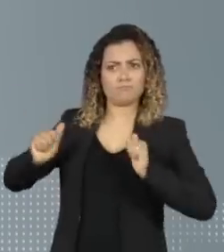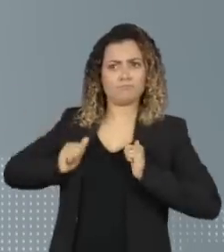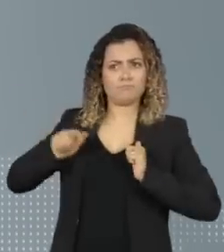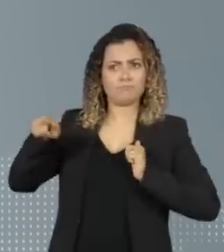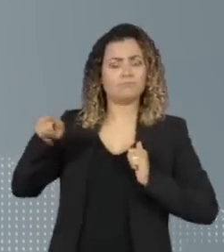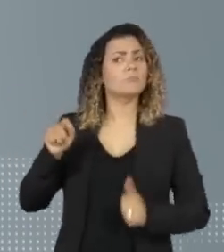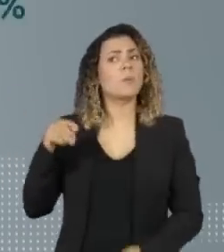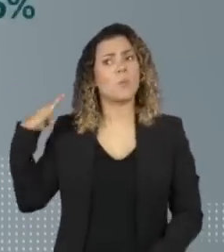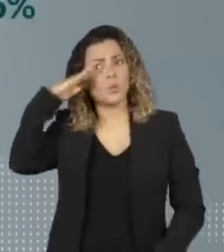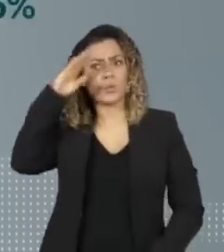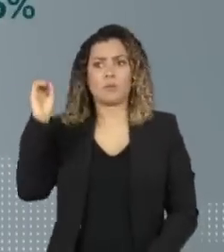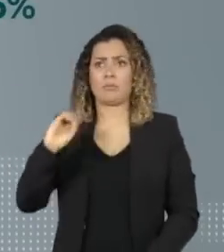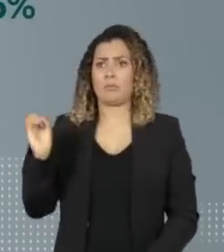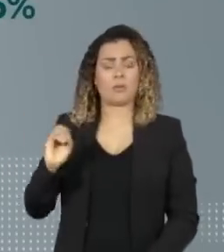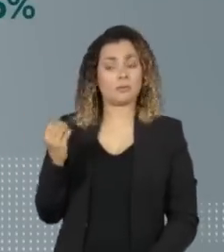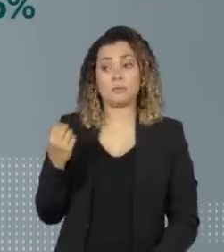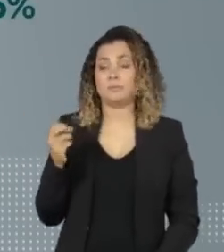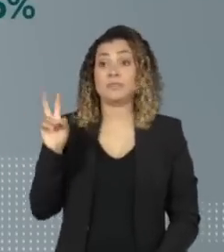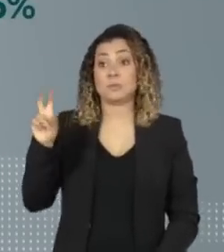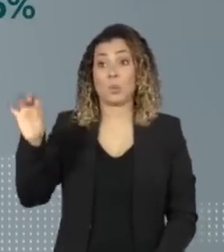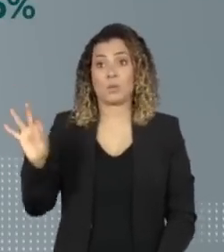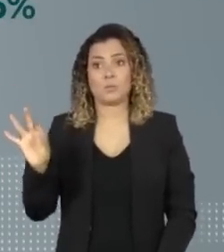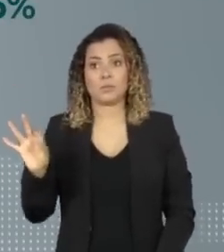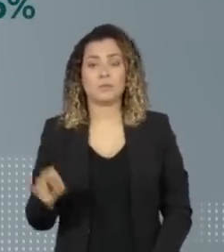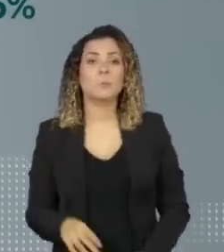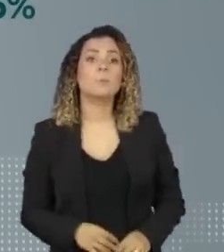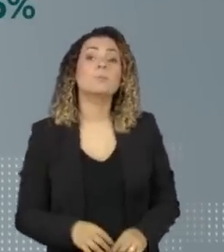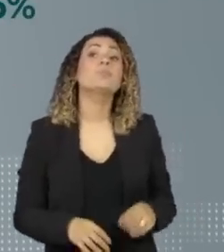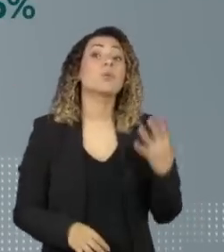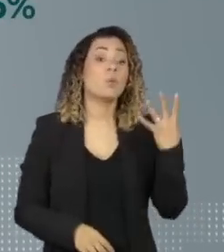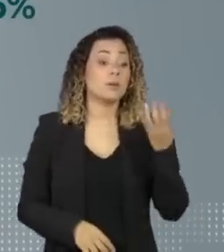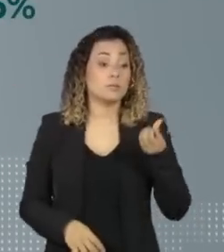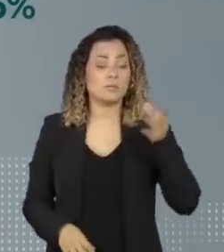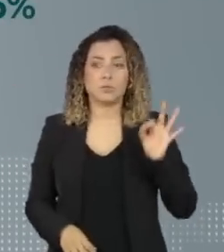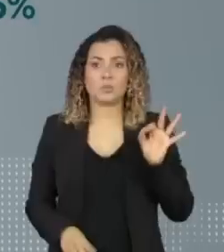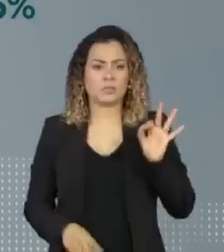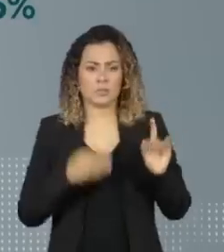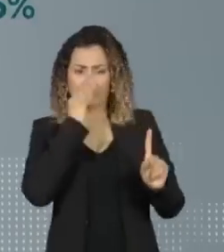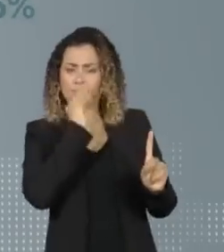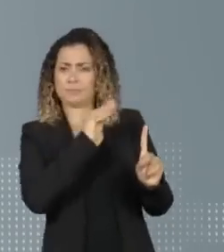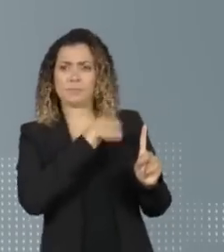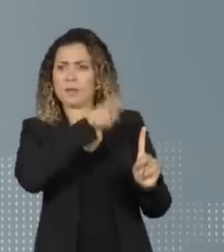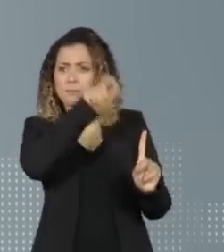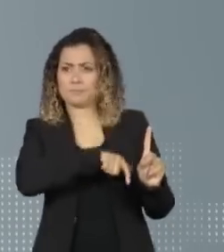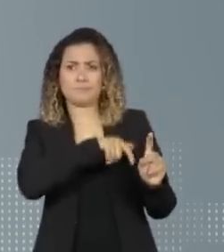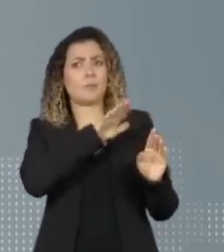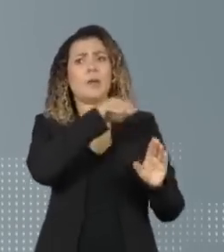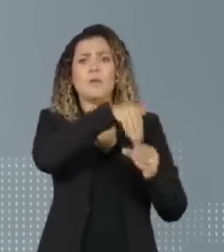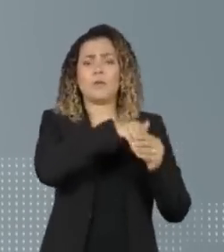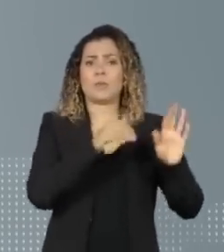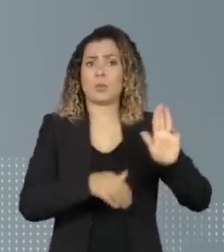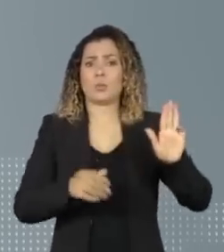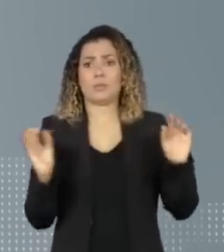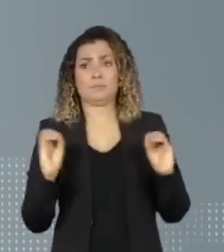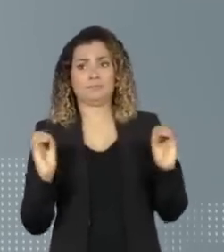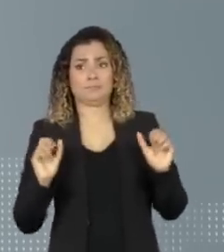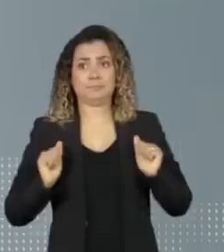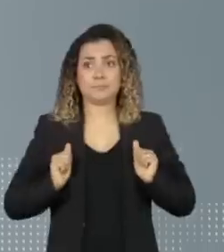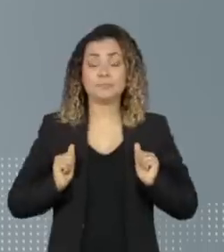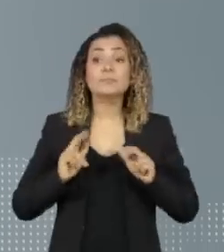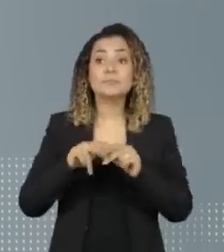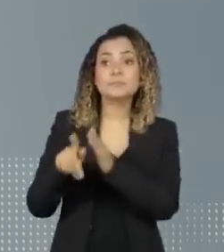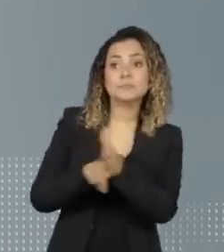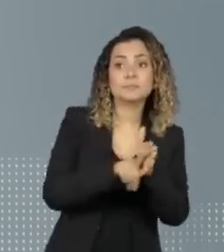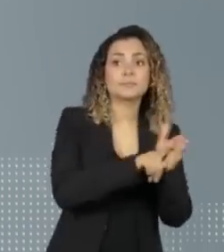bolsonaro de jeito nenhum e 46% não votariam em Lula a pesquisa Datafolha foi realizada